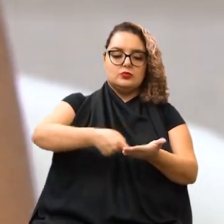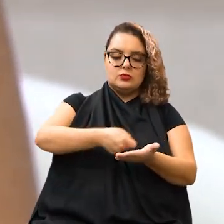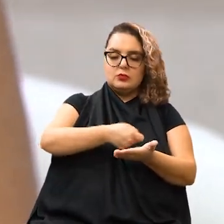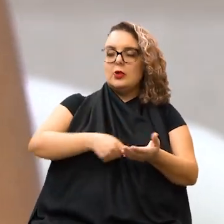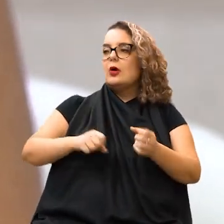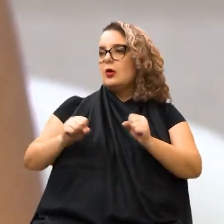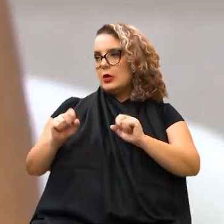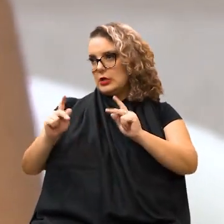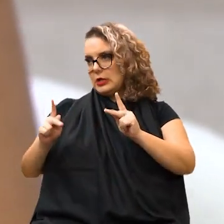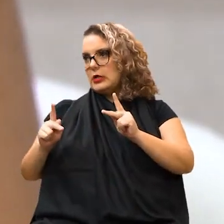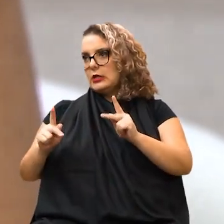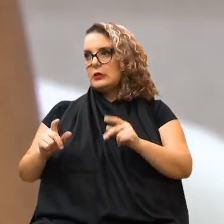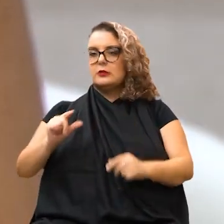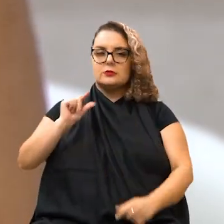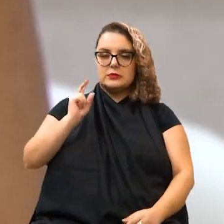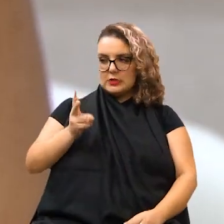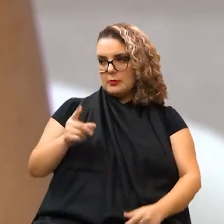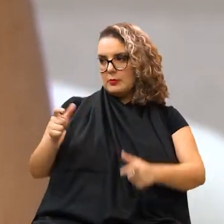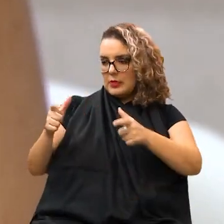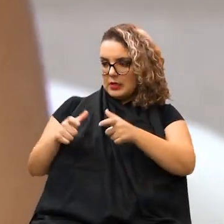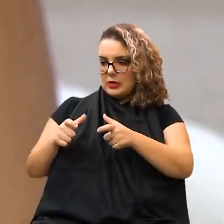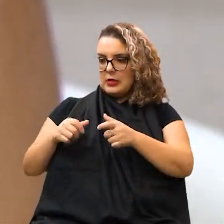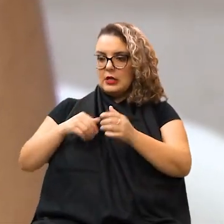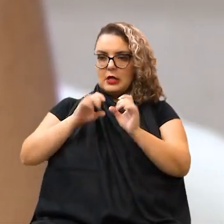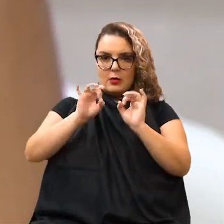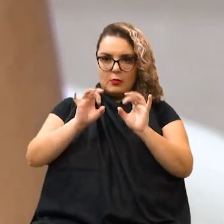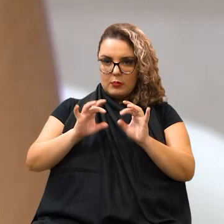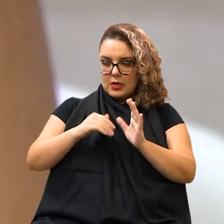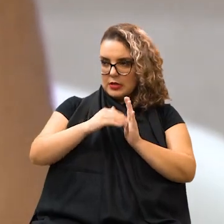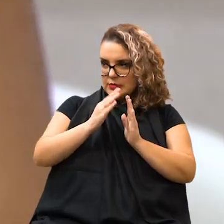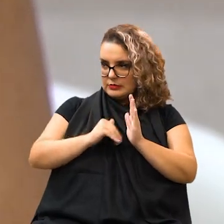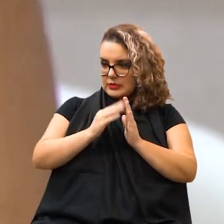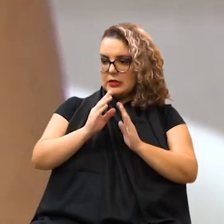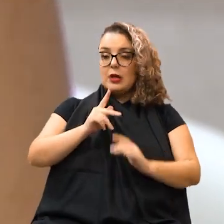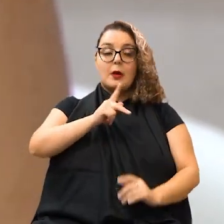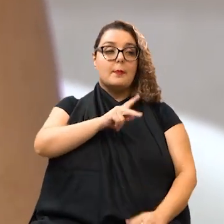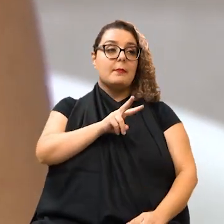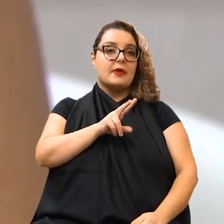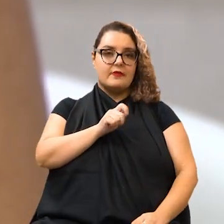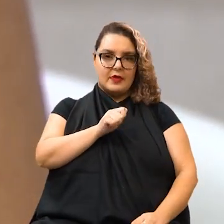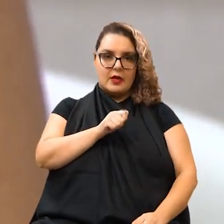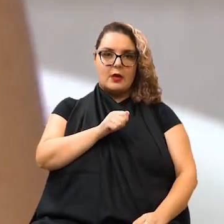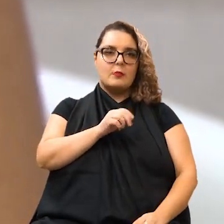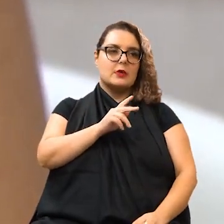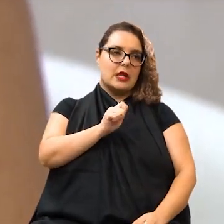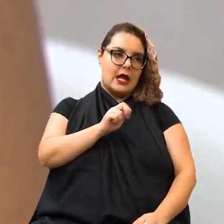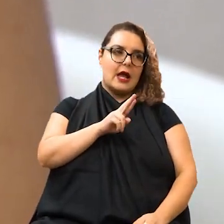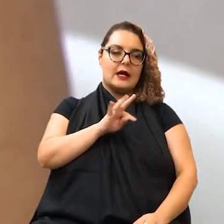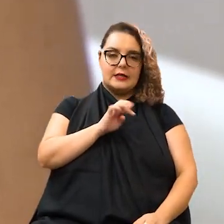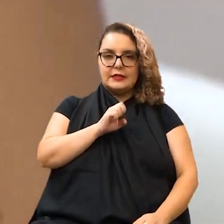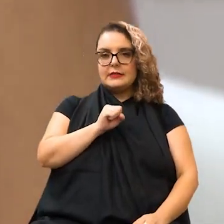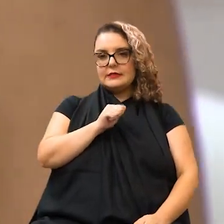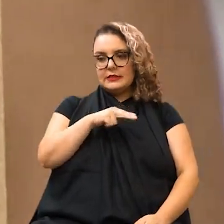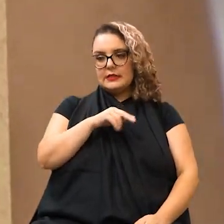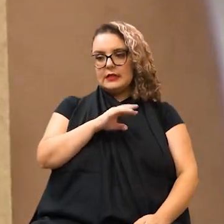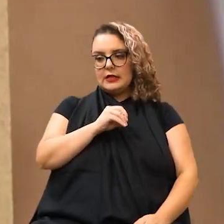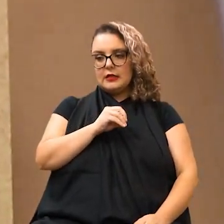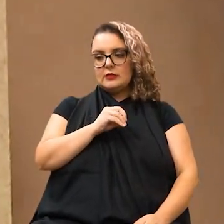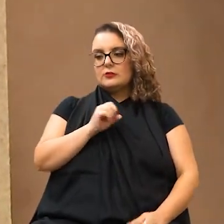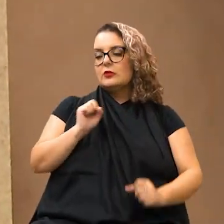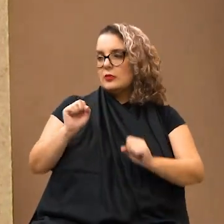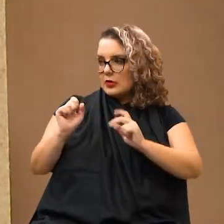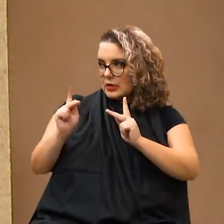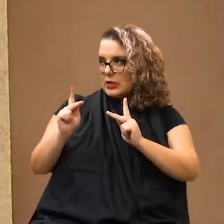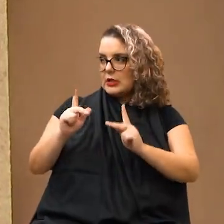voltar regularizando ela. Tá? Tem alguma tinta específica? Essa é tinta PVA para artesanato mesmo. Tá. Tem